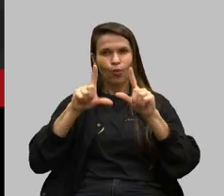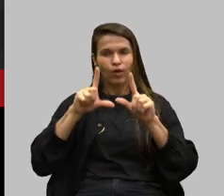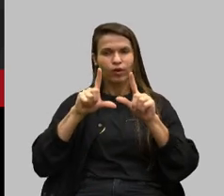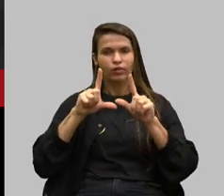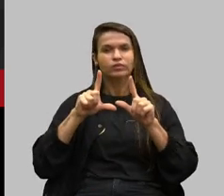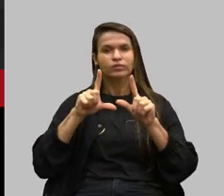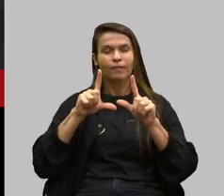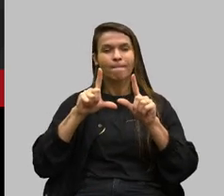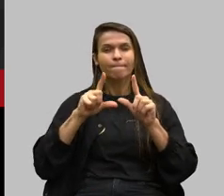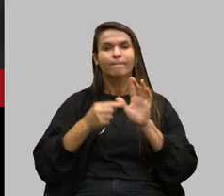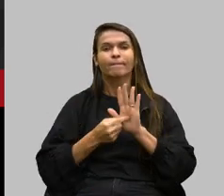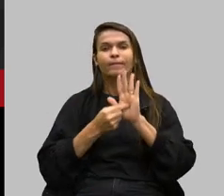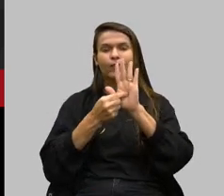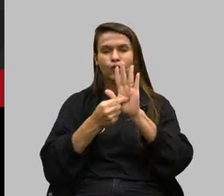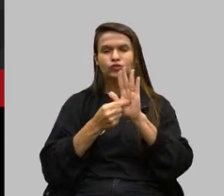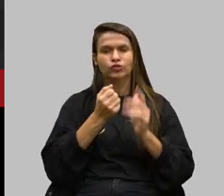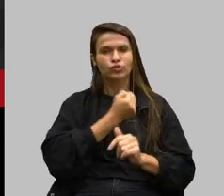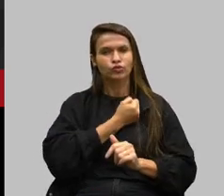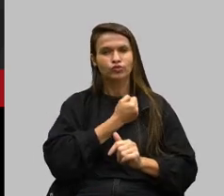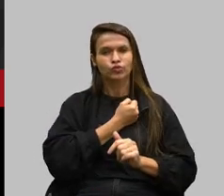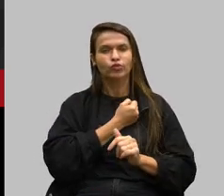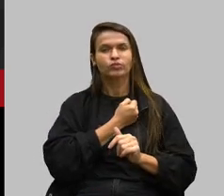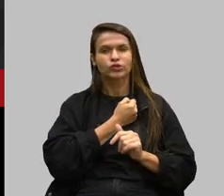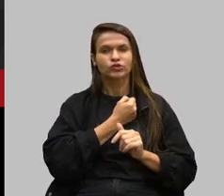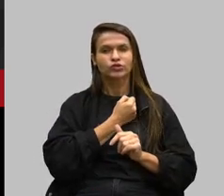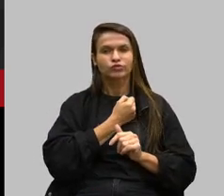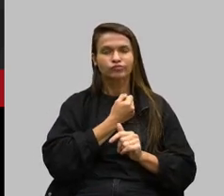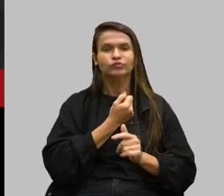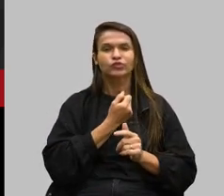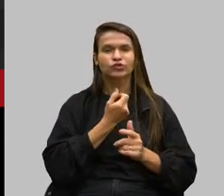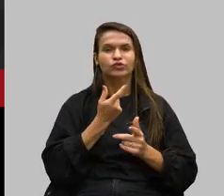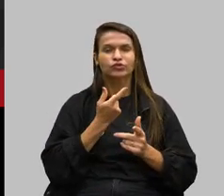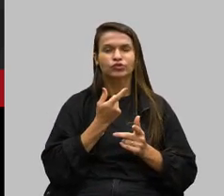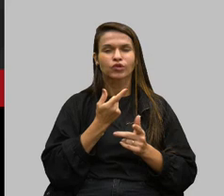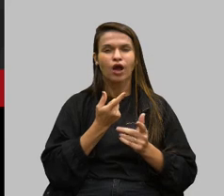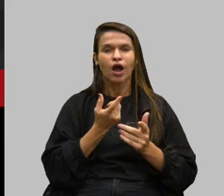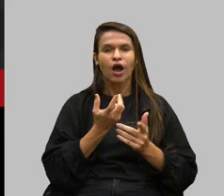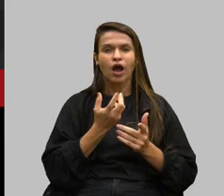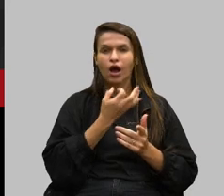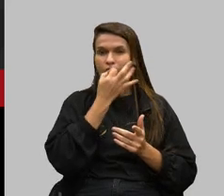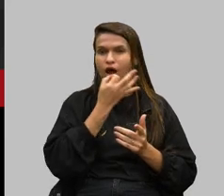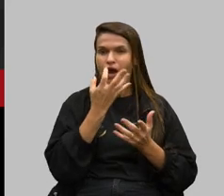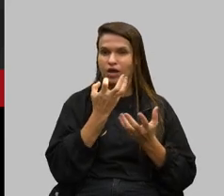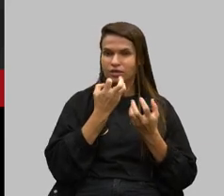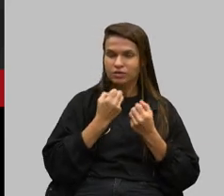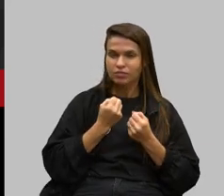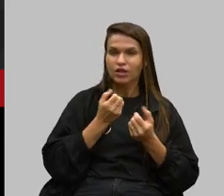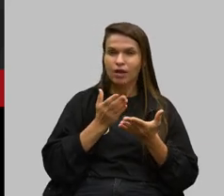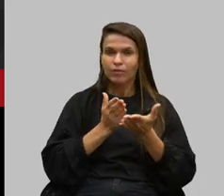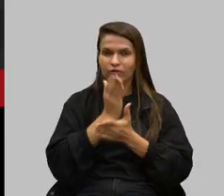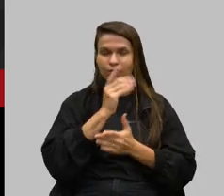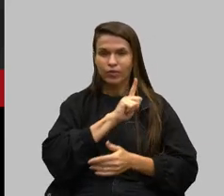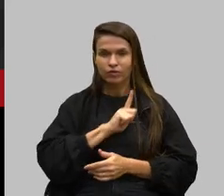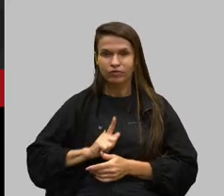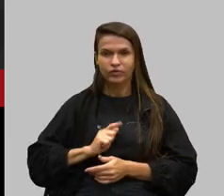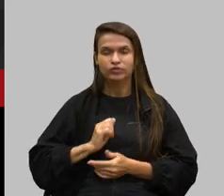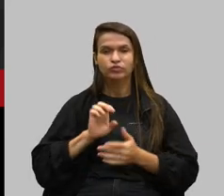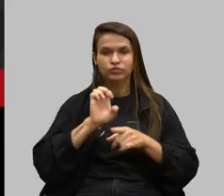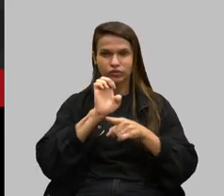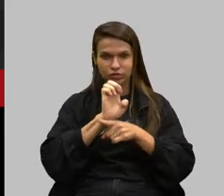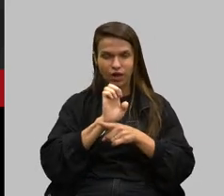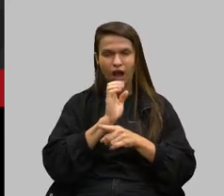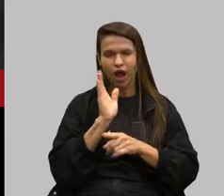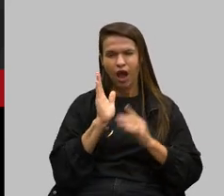mostrar o número de indicações recebidas e aprovadas pelo governo do estado a época em